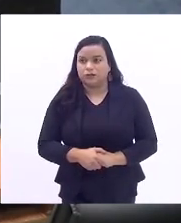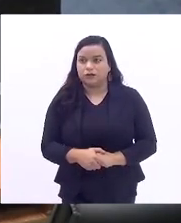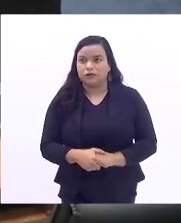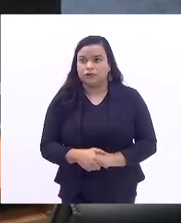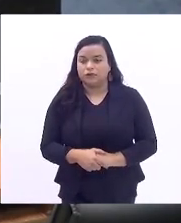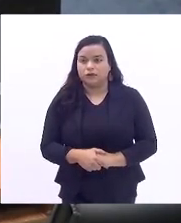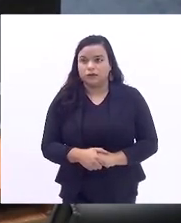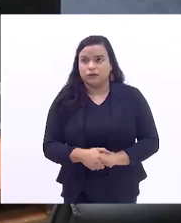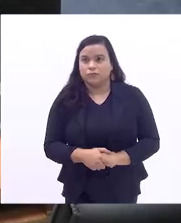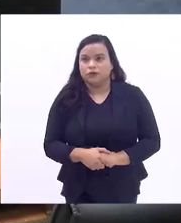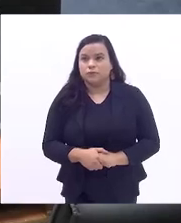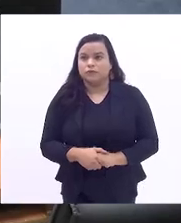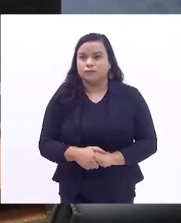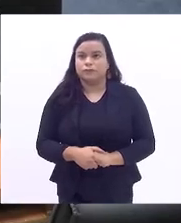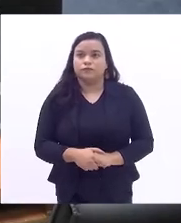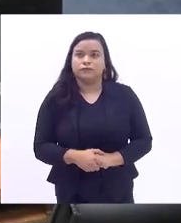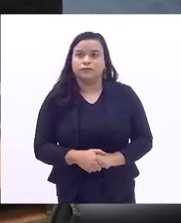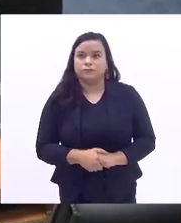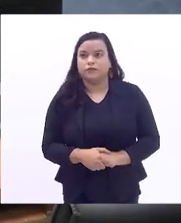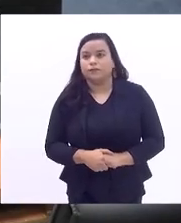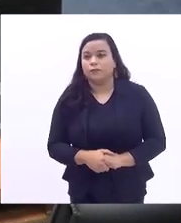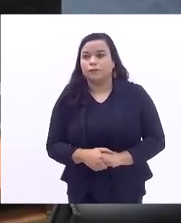E aí